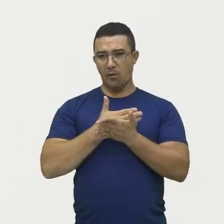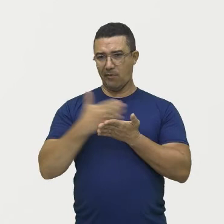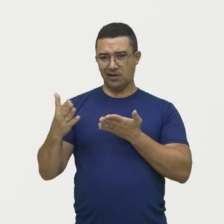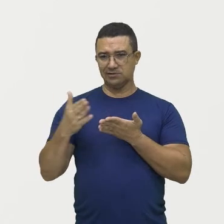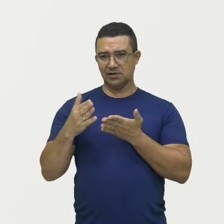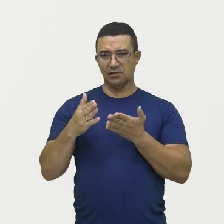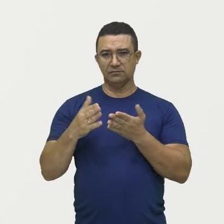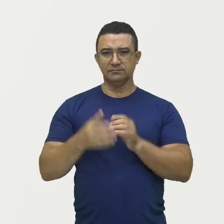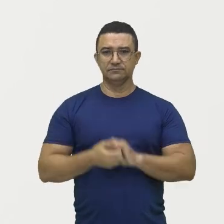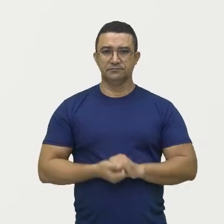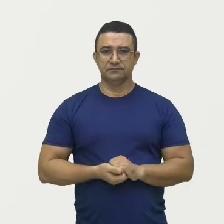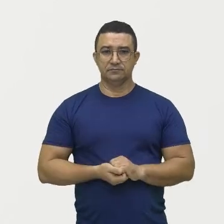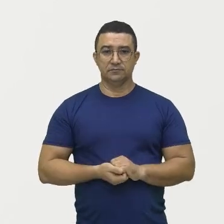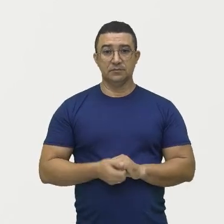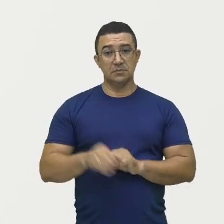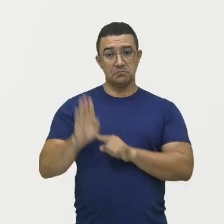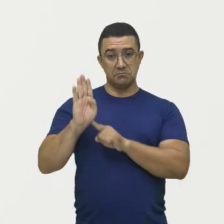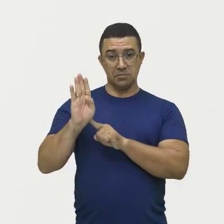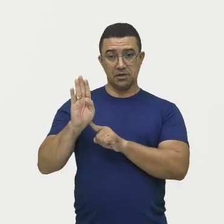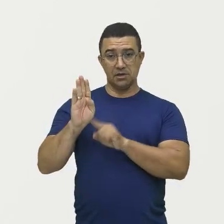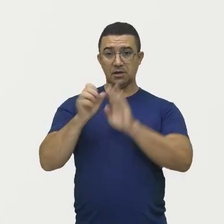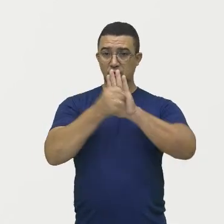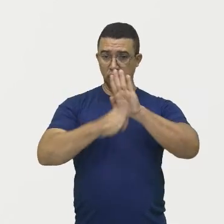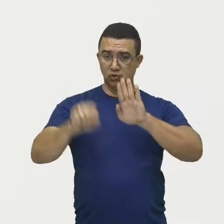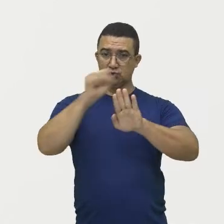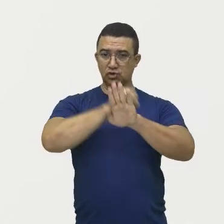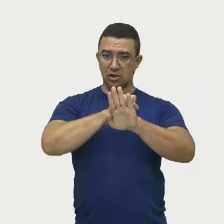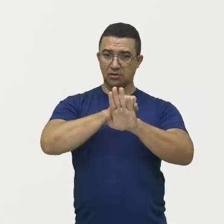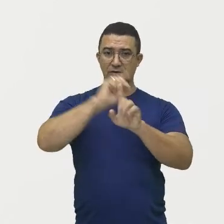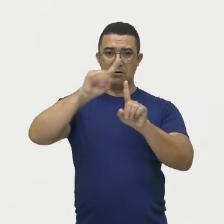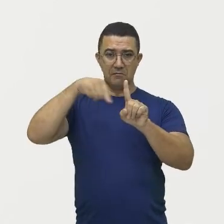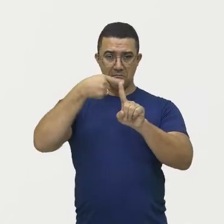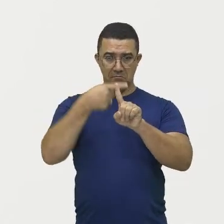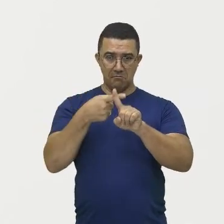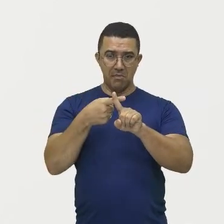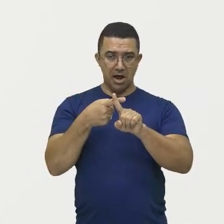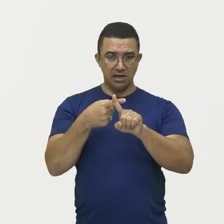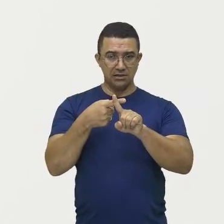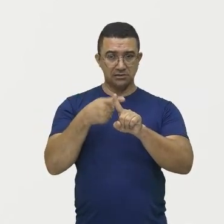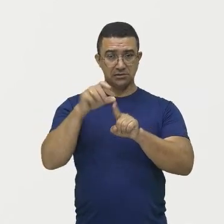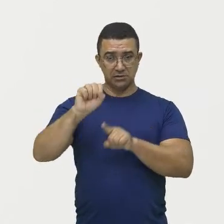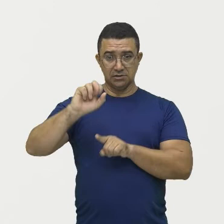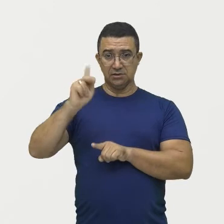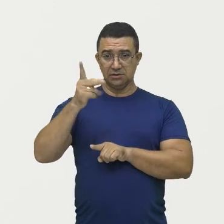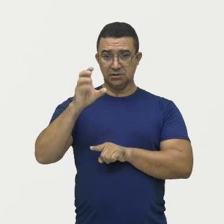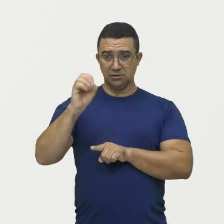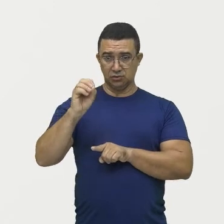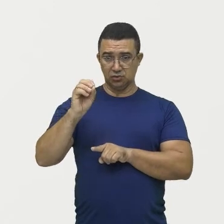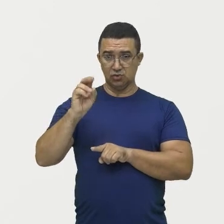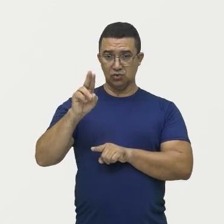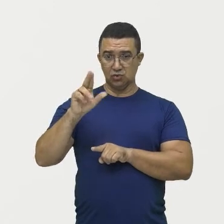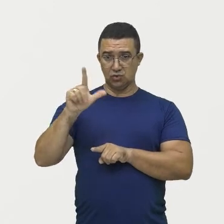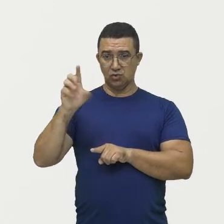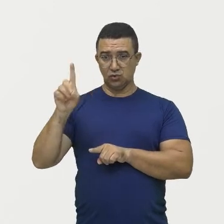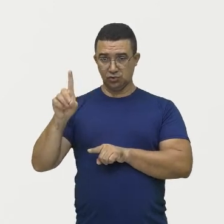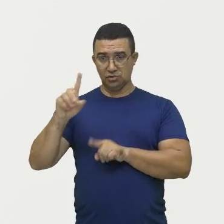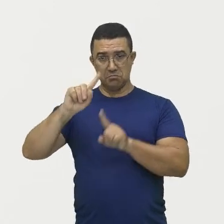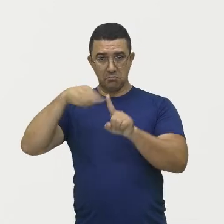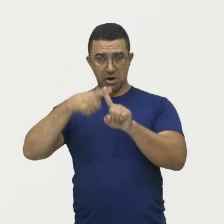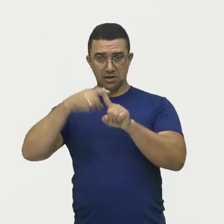B, sujeito mais should mais main verb, então é um candidato aqui, né, de fato as formas